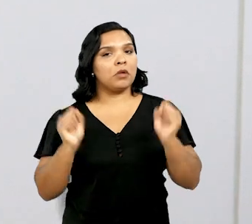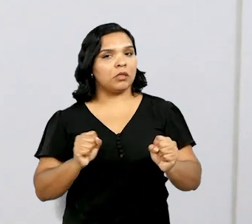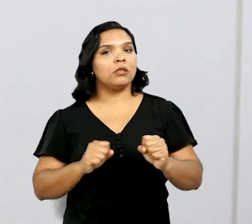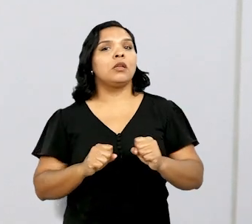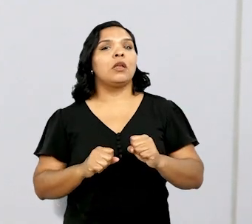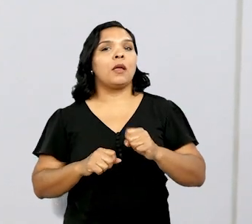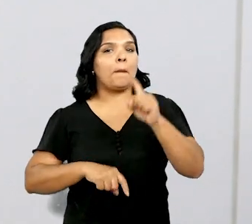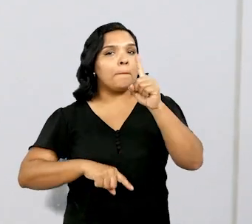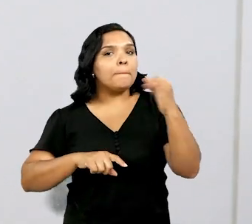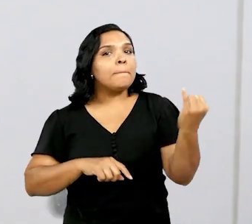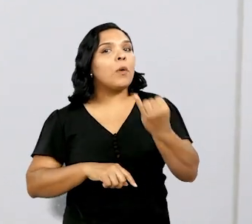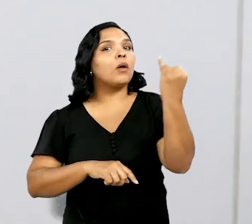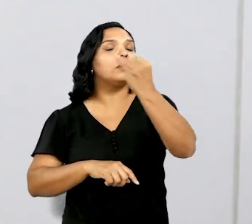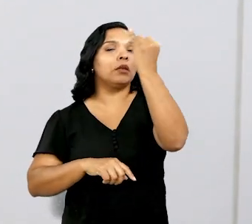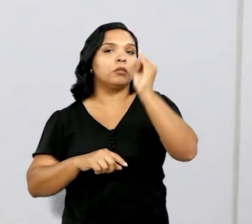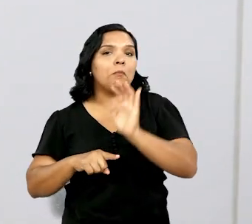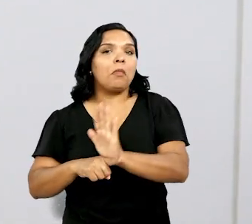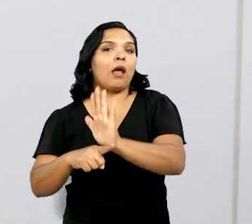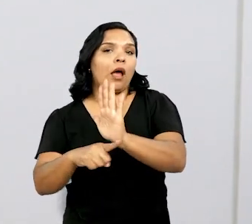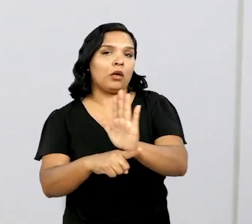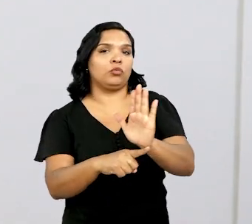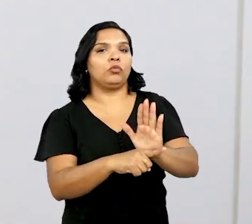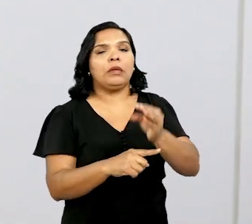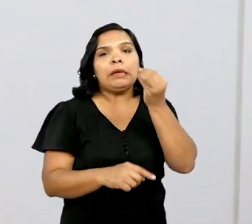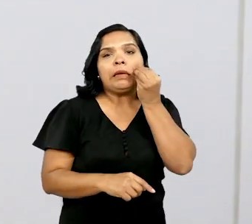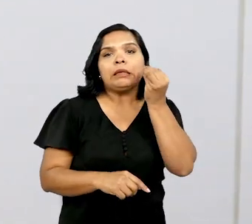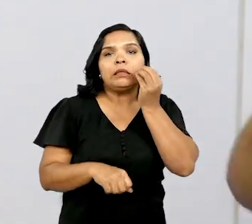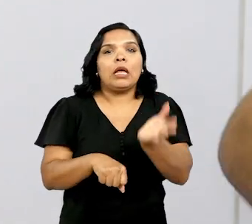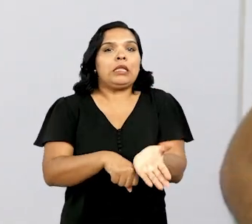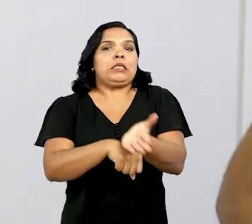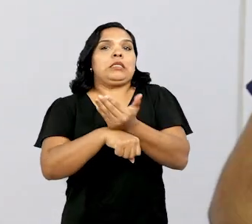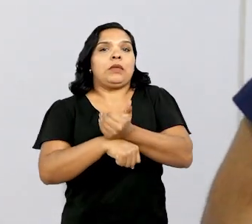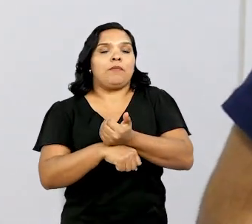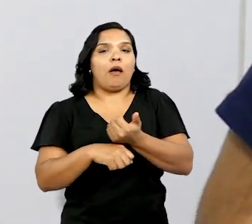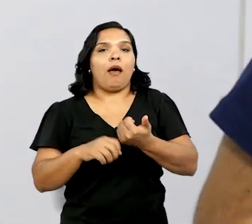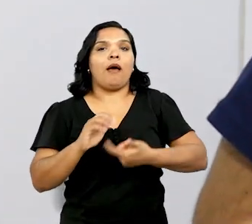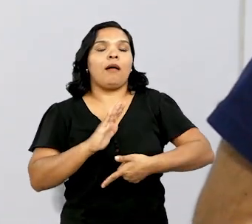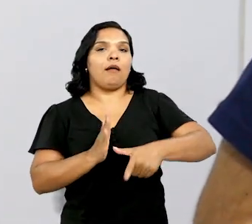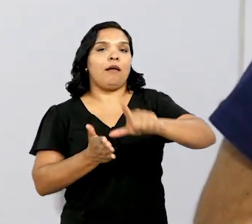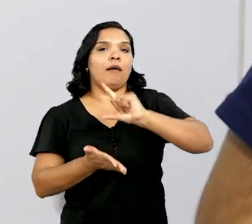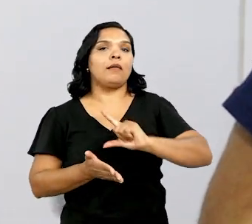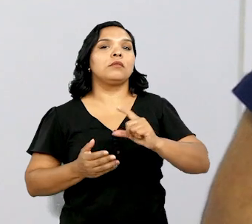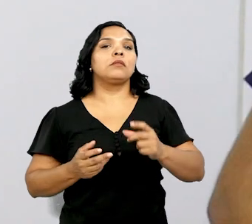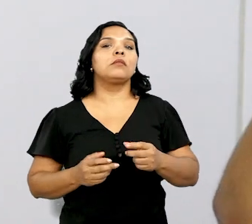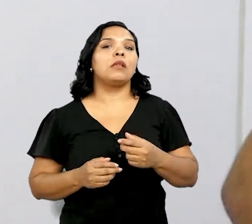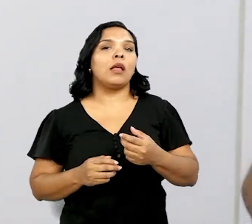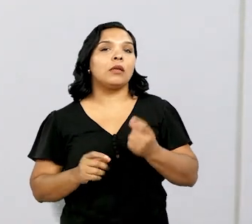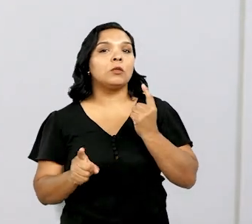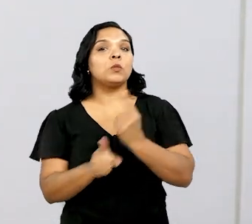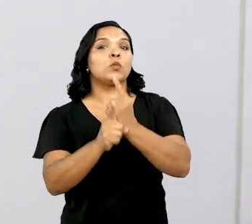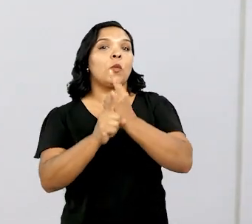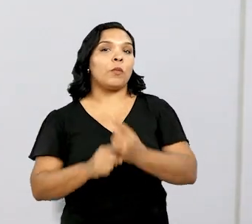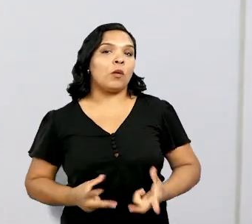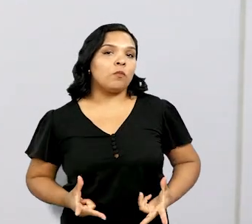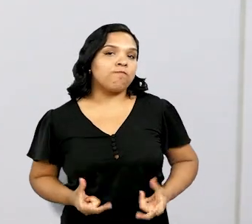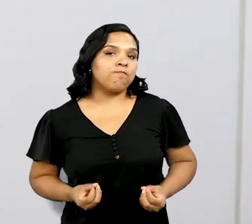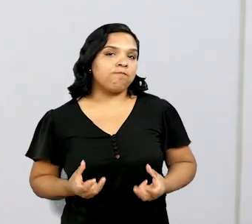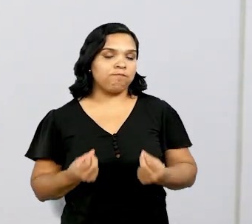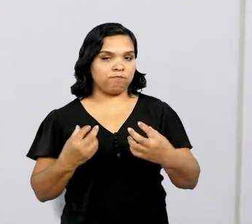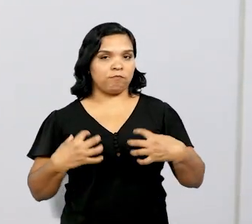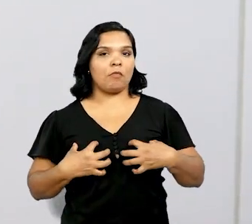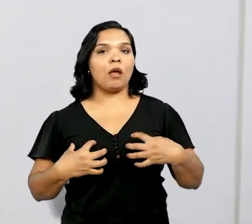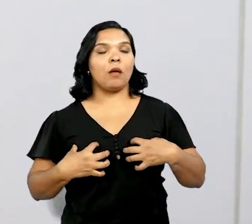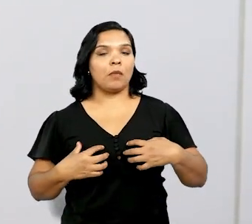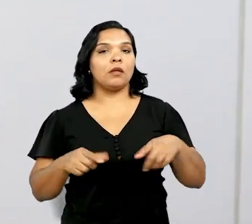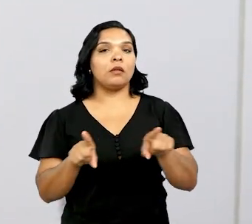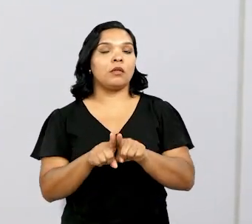poderia ser uma ferramenta importante para ajudar a tentar antecipar o máximo possível o diagnóstico de mulheres com câncer de mama. E,